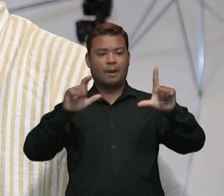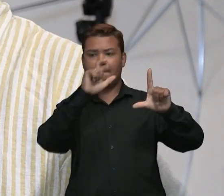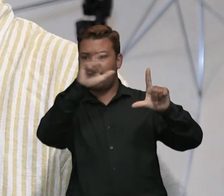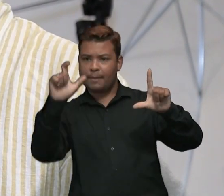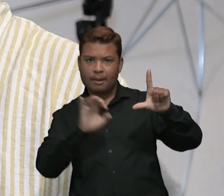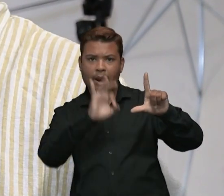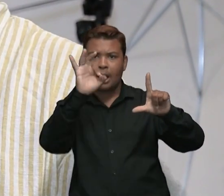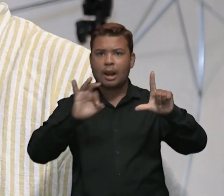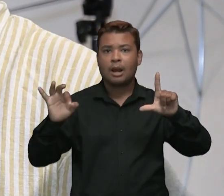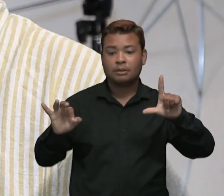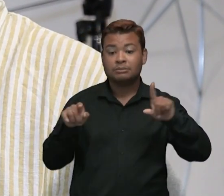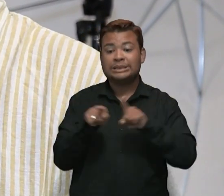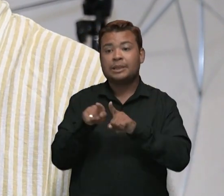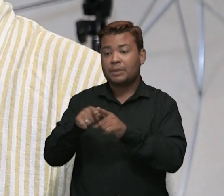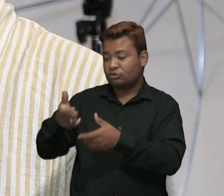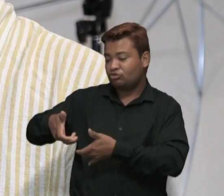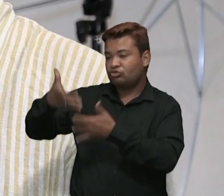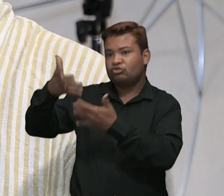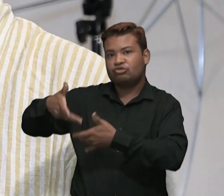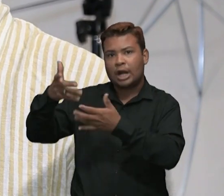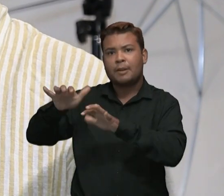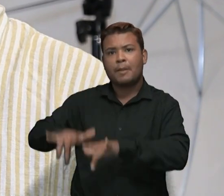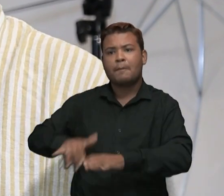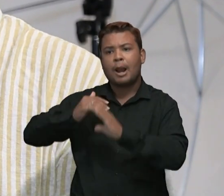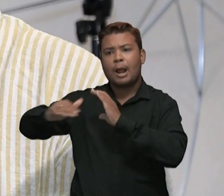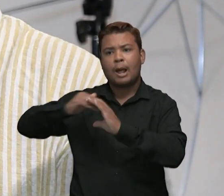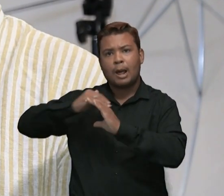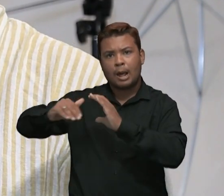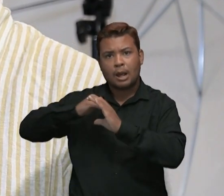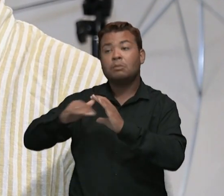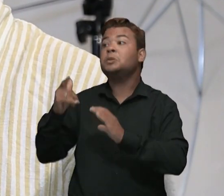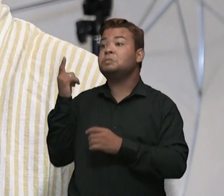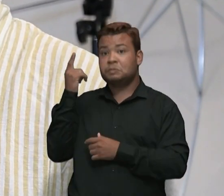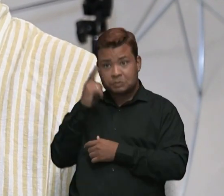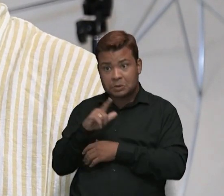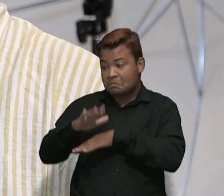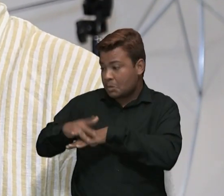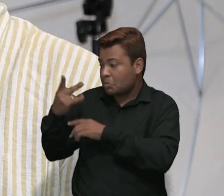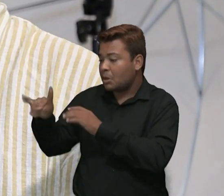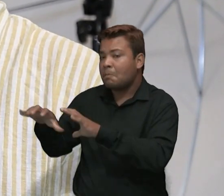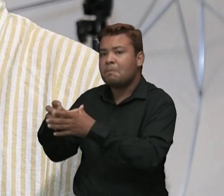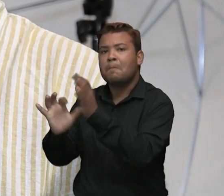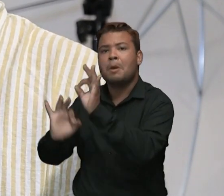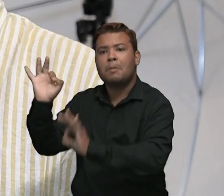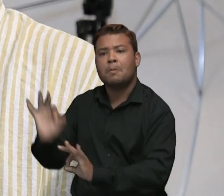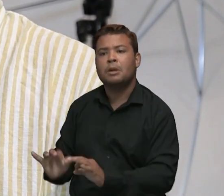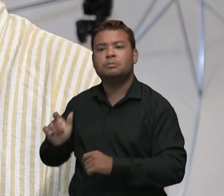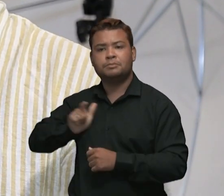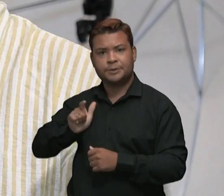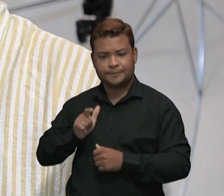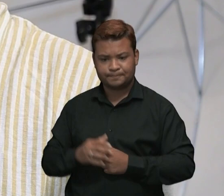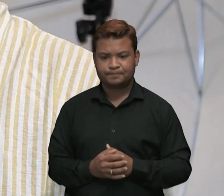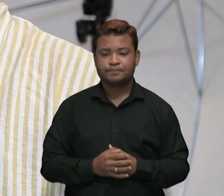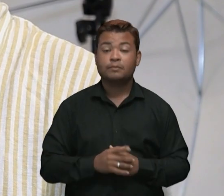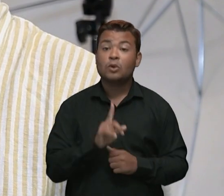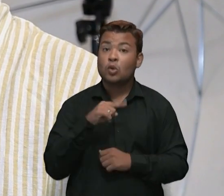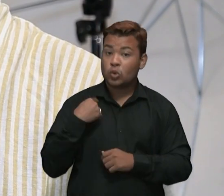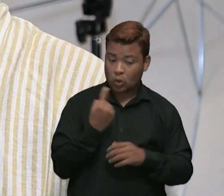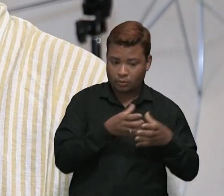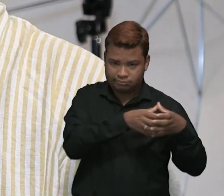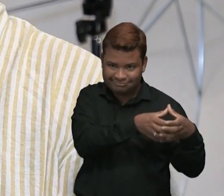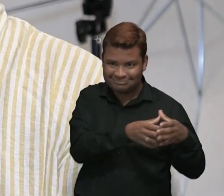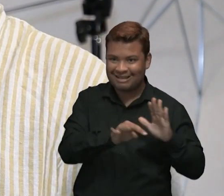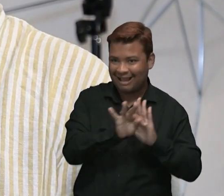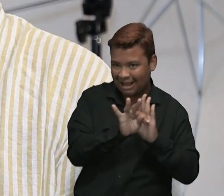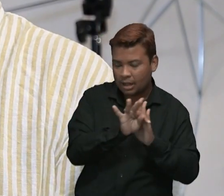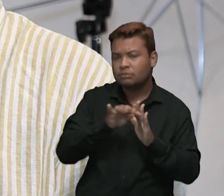a gestão de chat, que é onde ela faz a interação com o público que está assistindo. Né? Nós damos esse treinamento